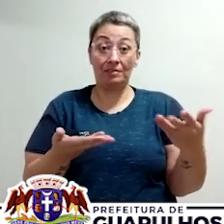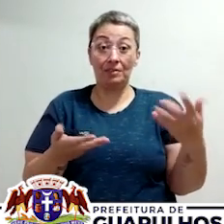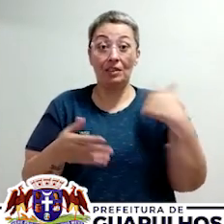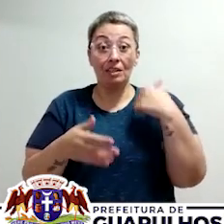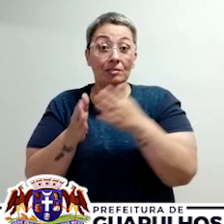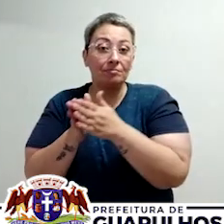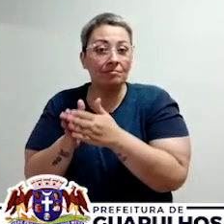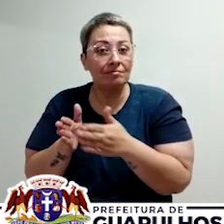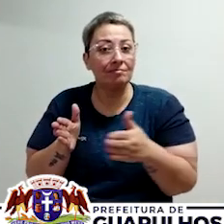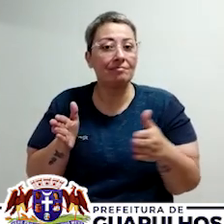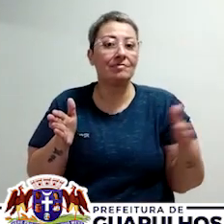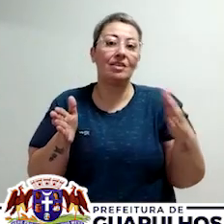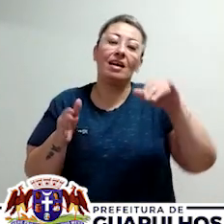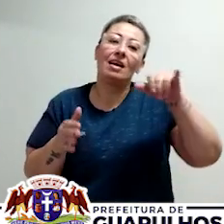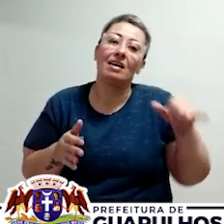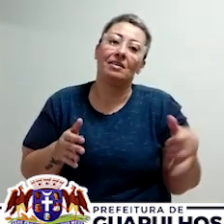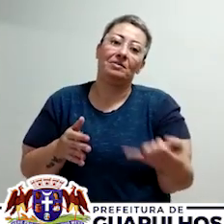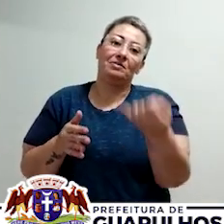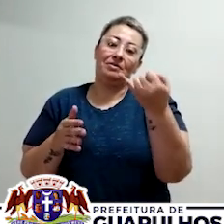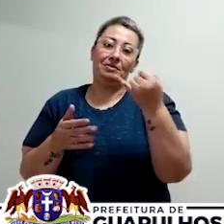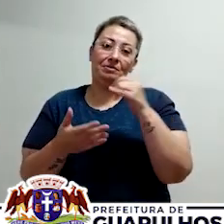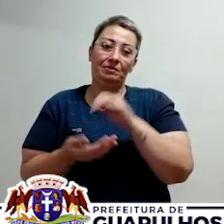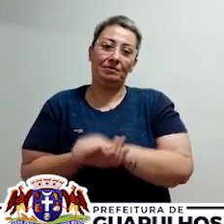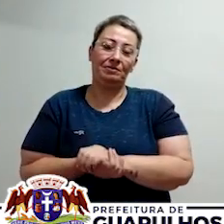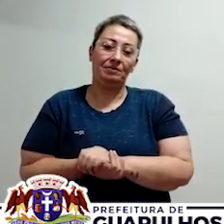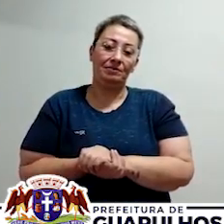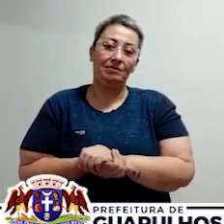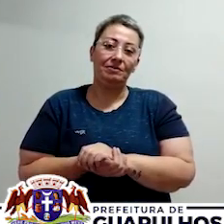Então, agora, nesse período, aproveite